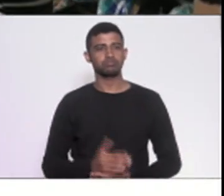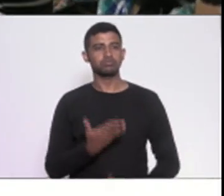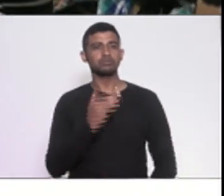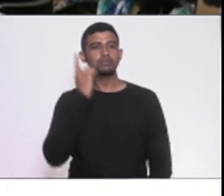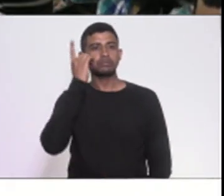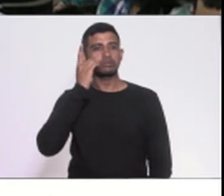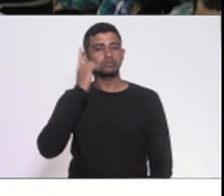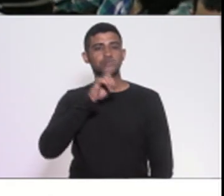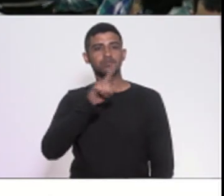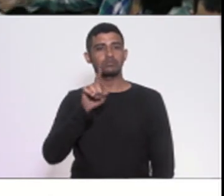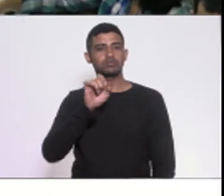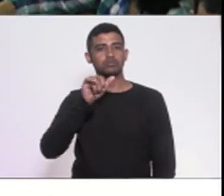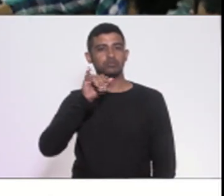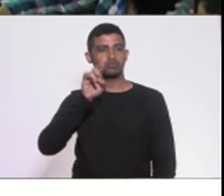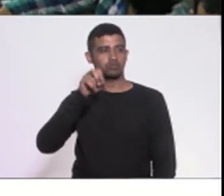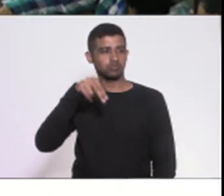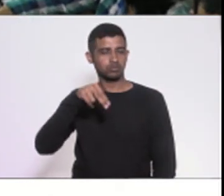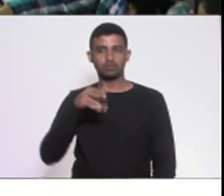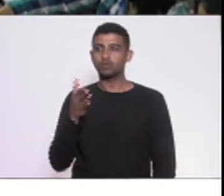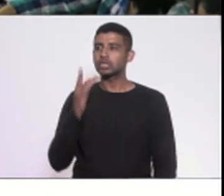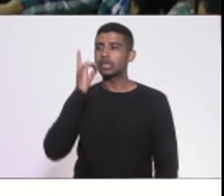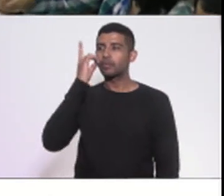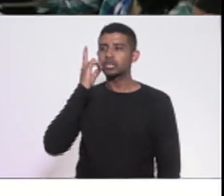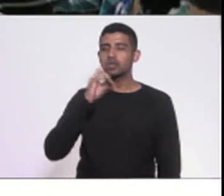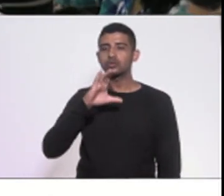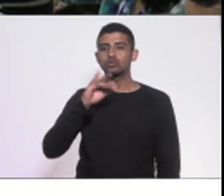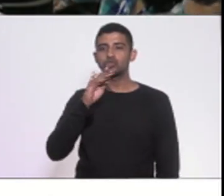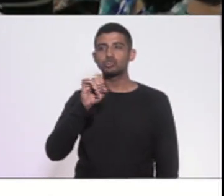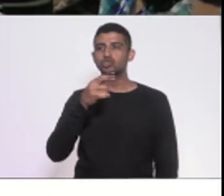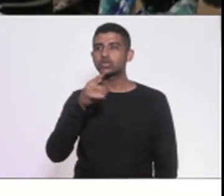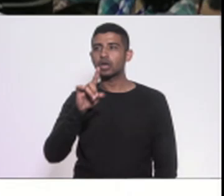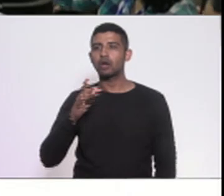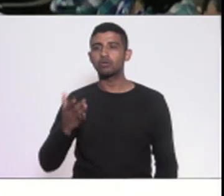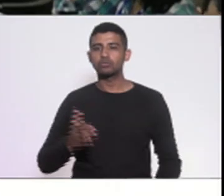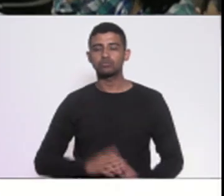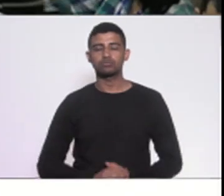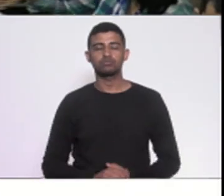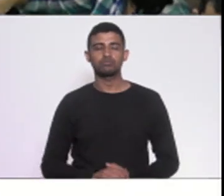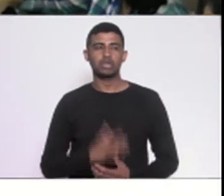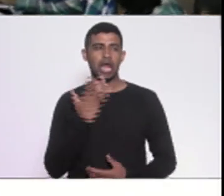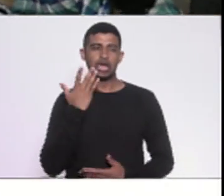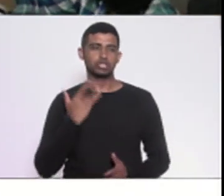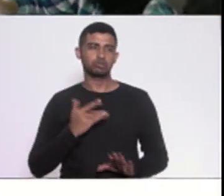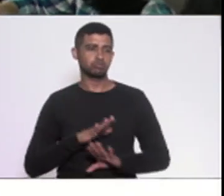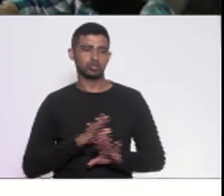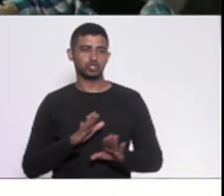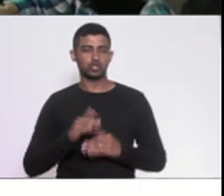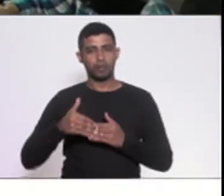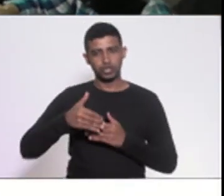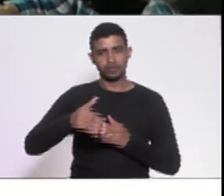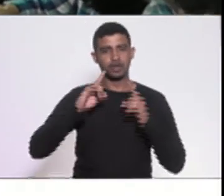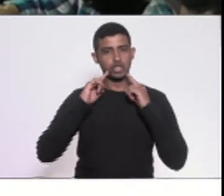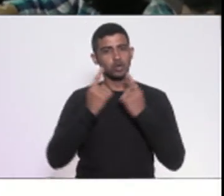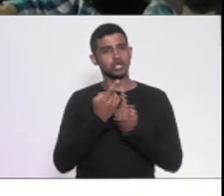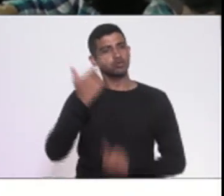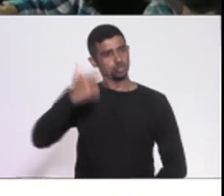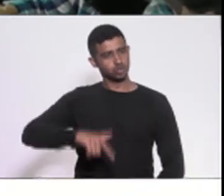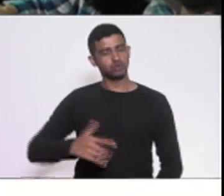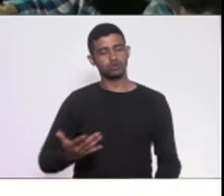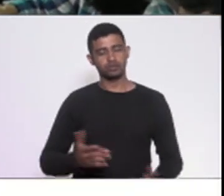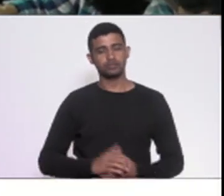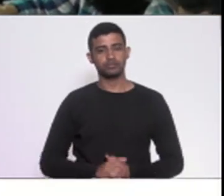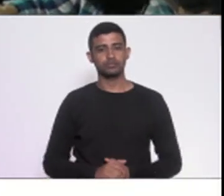Zeidane. Deputado Chicão. Acho que, por hora, é só. A gente vai ter mais uma audiência para O discutir. que nós,